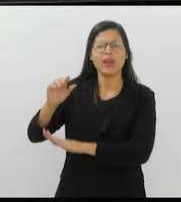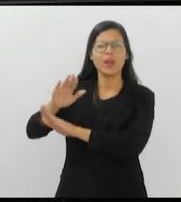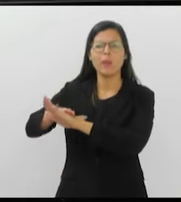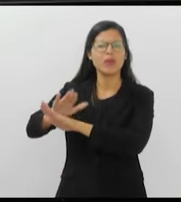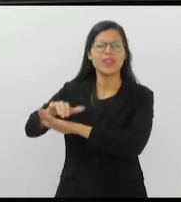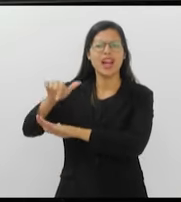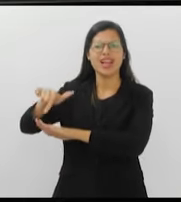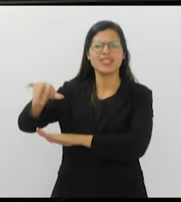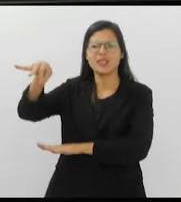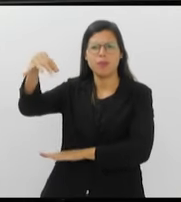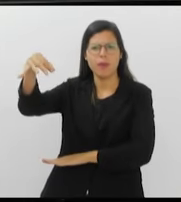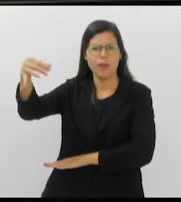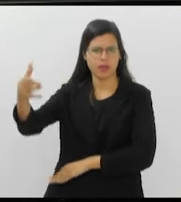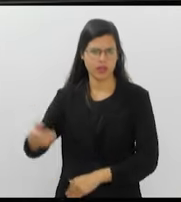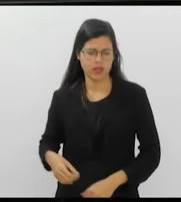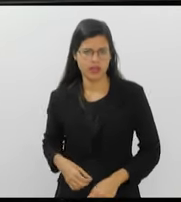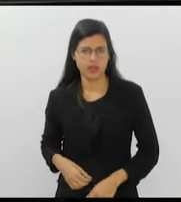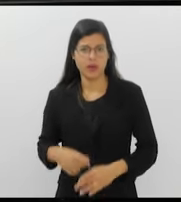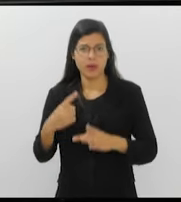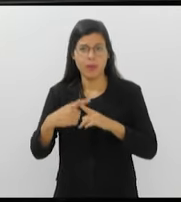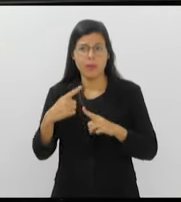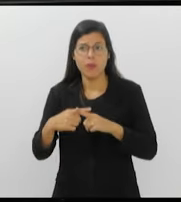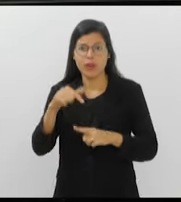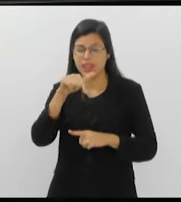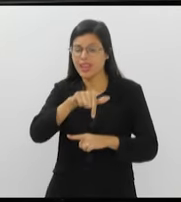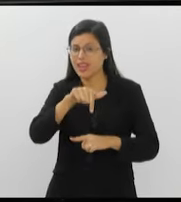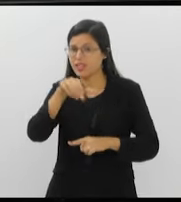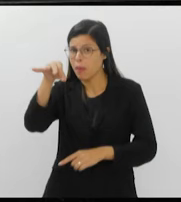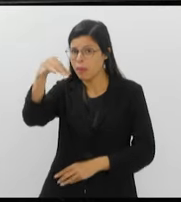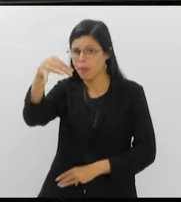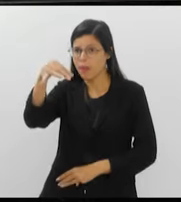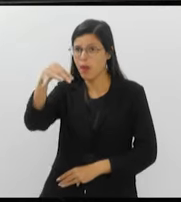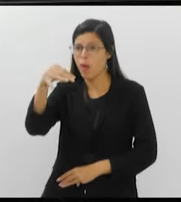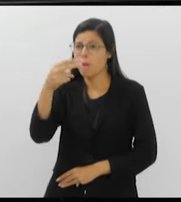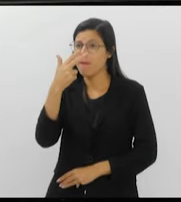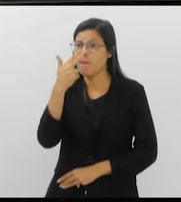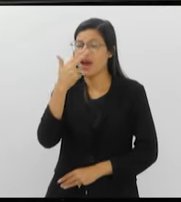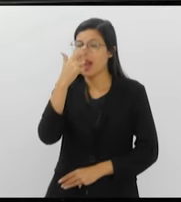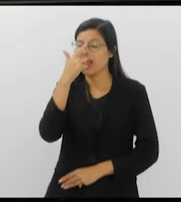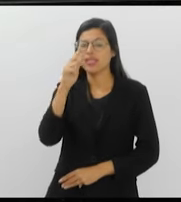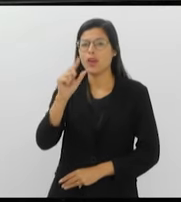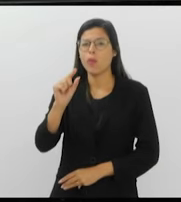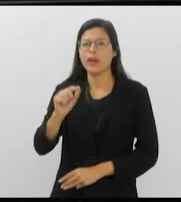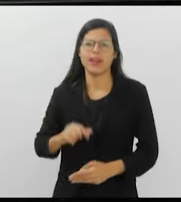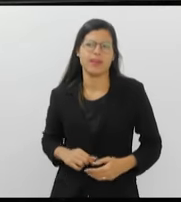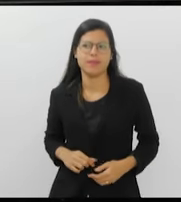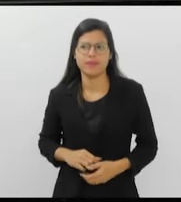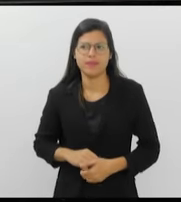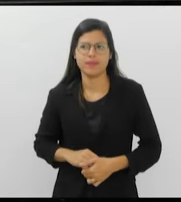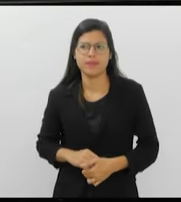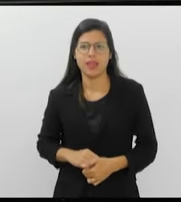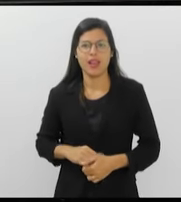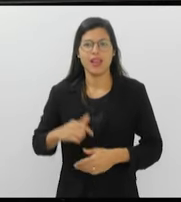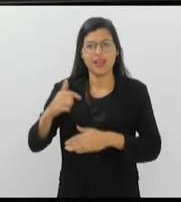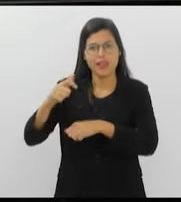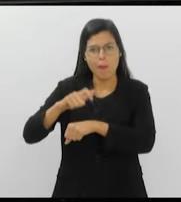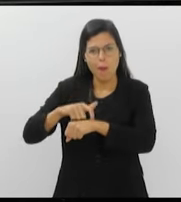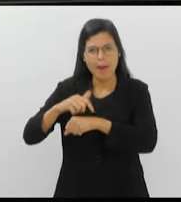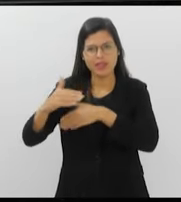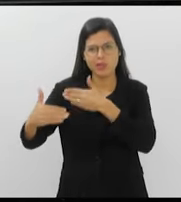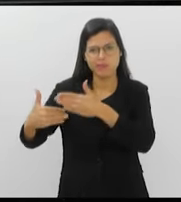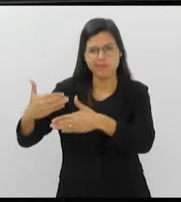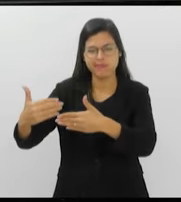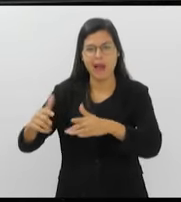aqui. Porque a DPF 635 é como se fosse um torniquete. A cada momento que tem uma